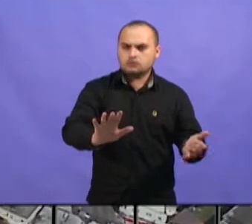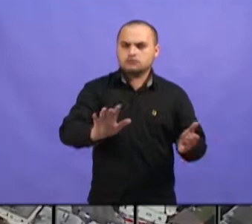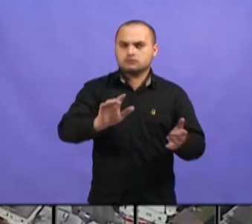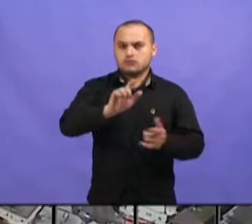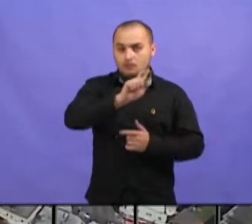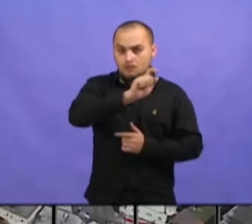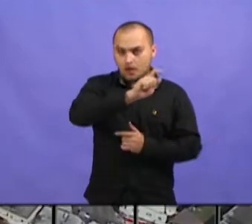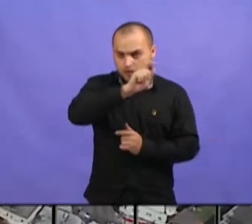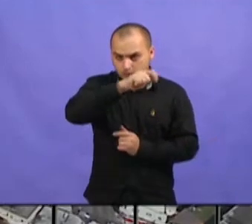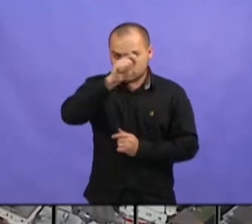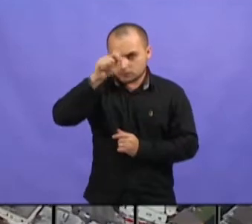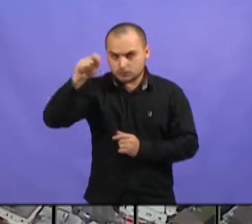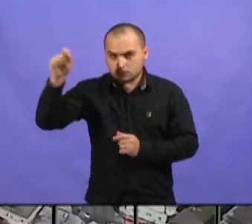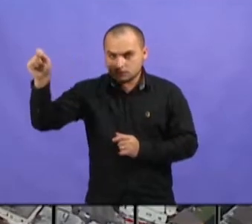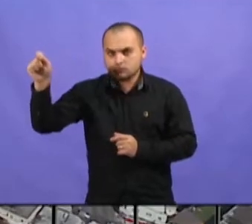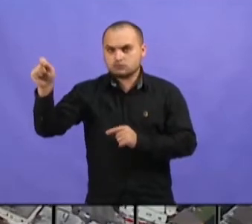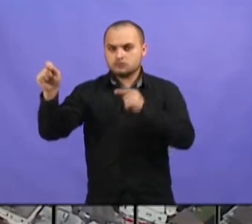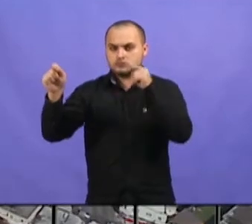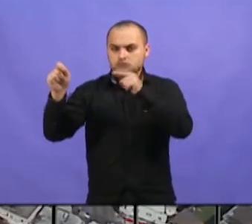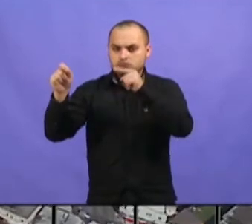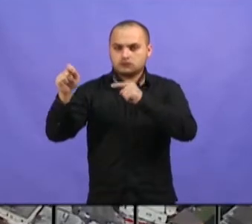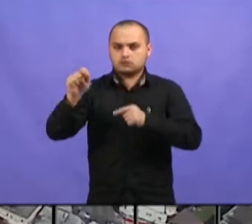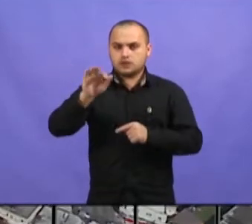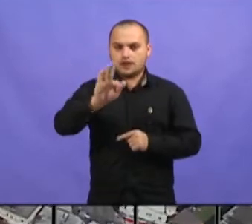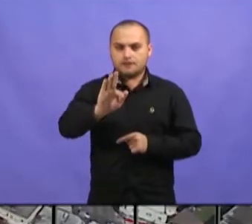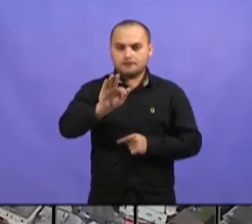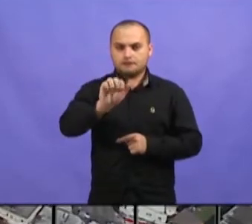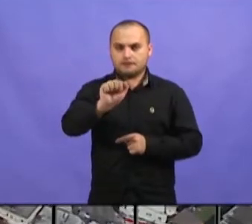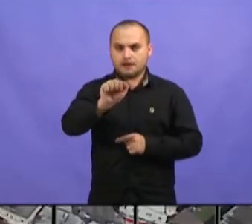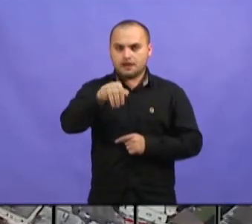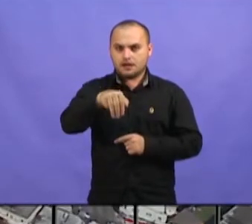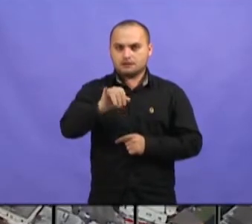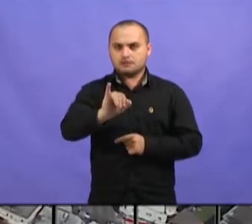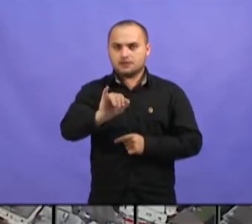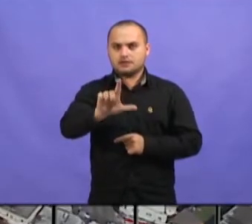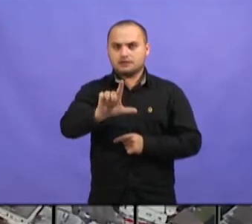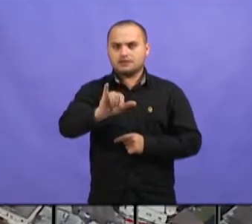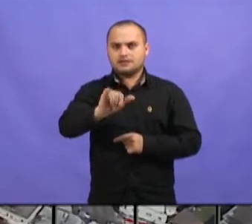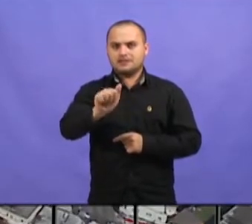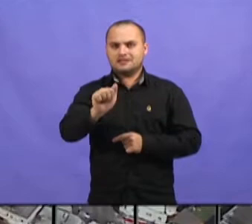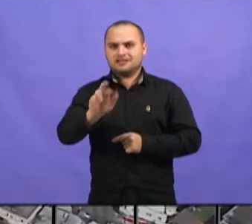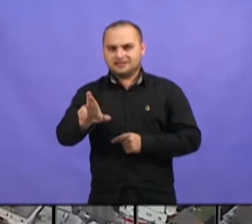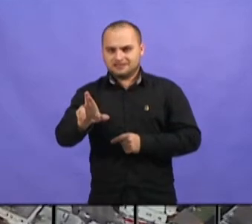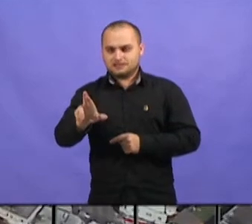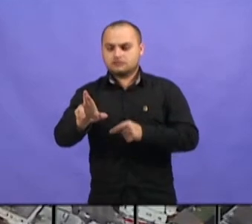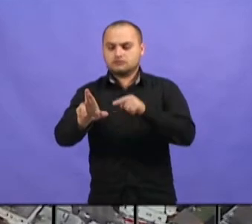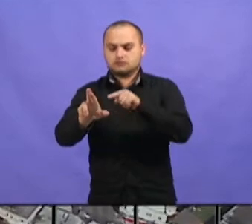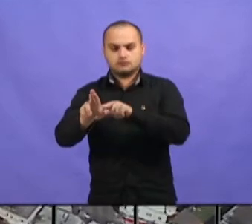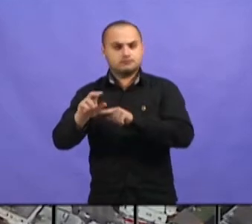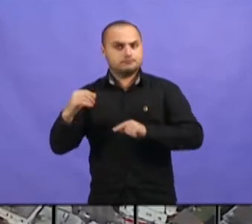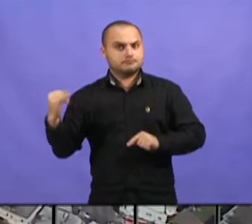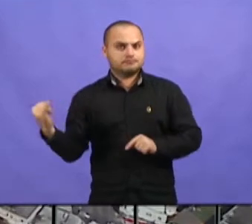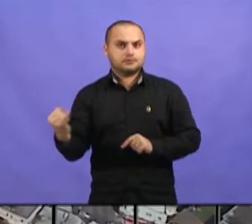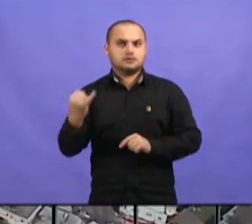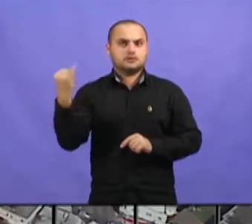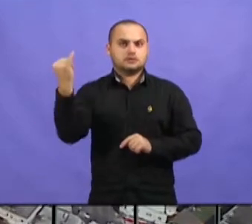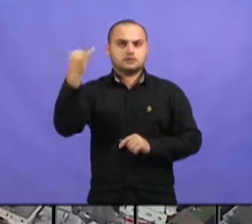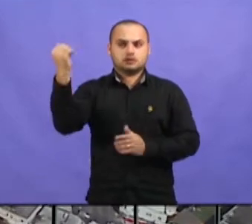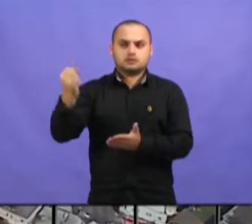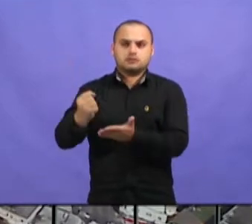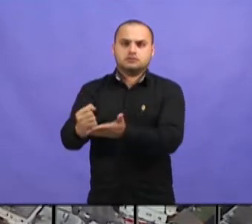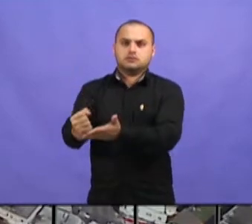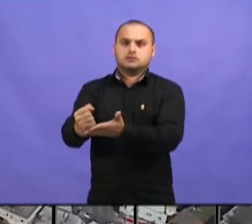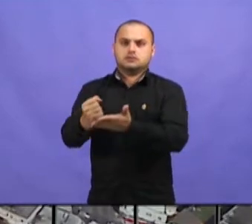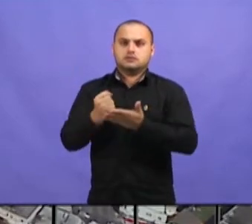familiar é uma associação muito importante para a causa, né? Então, o homem...